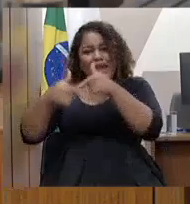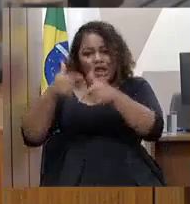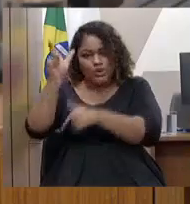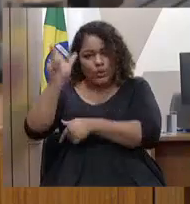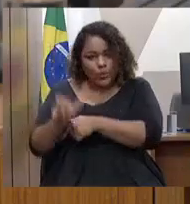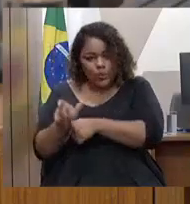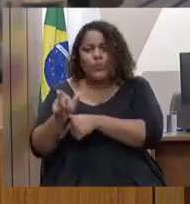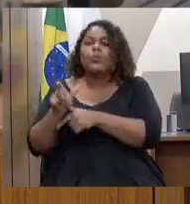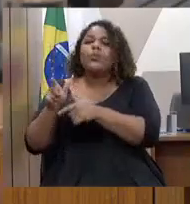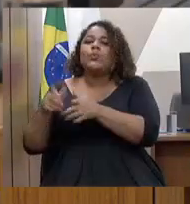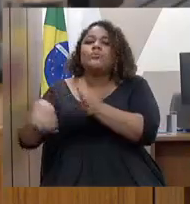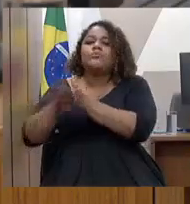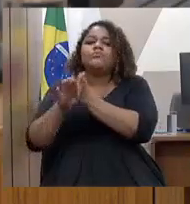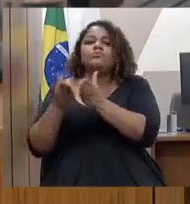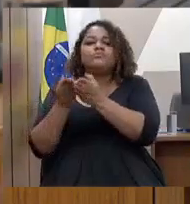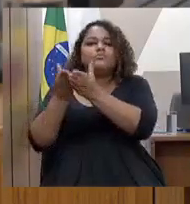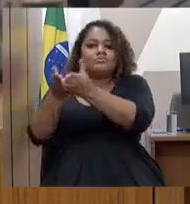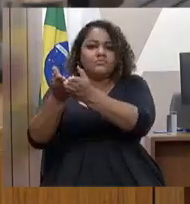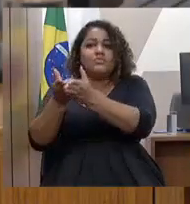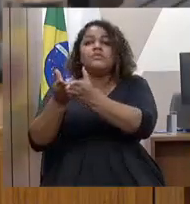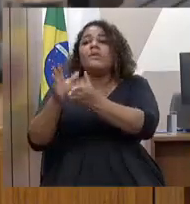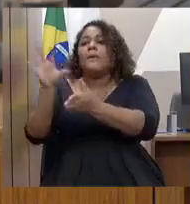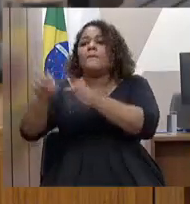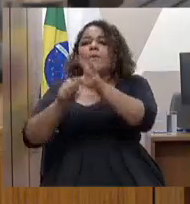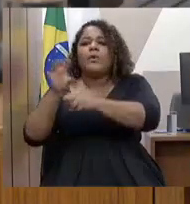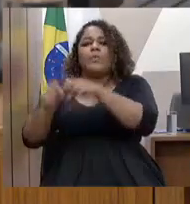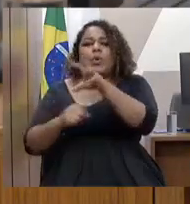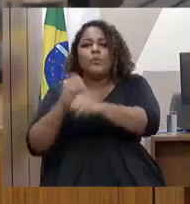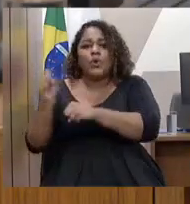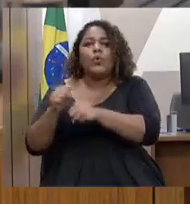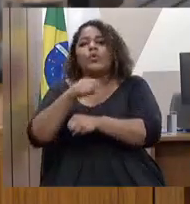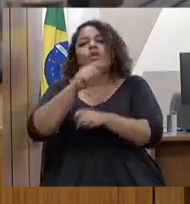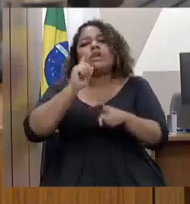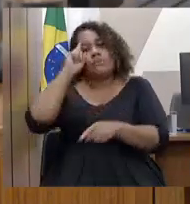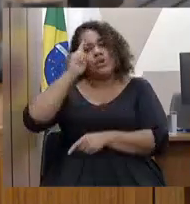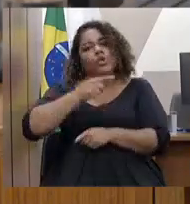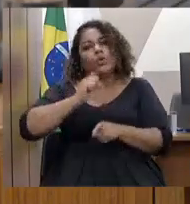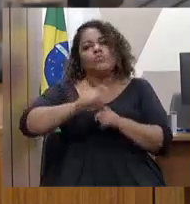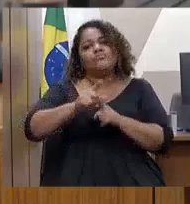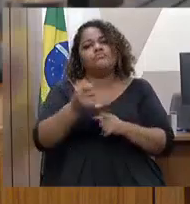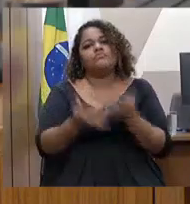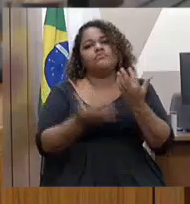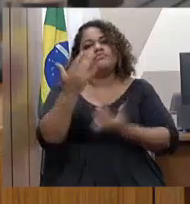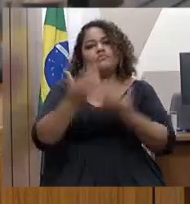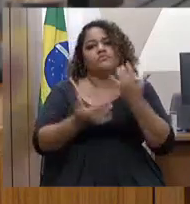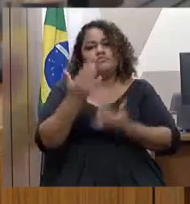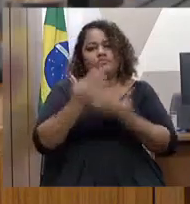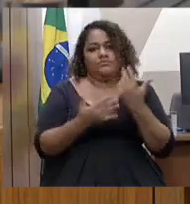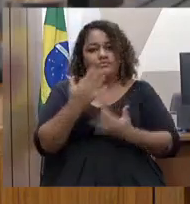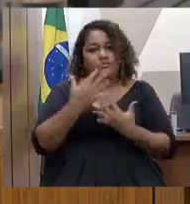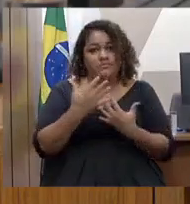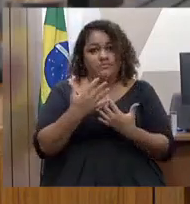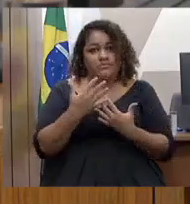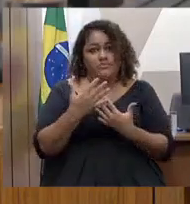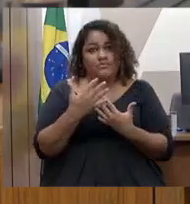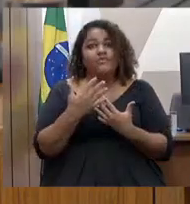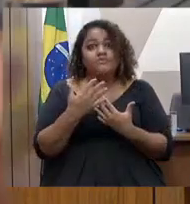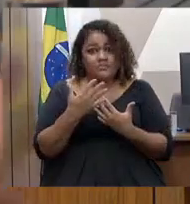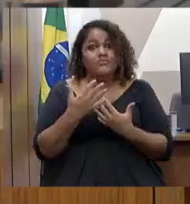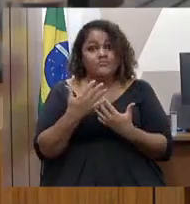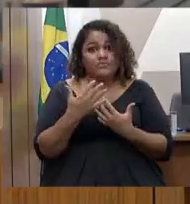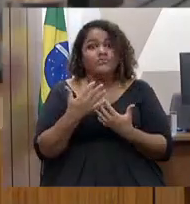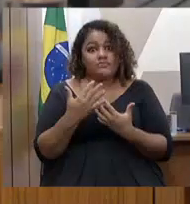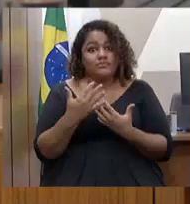caçamba e mandaram botar fogo aqui não fizeram porque teve servidor que foi para frente isso foi o período das trevas e resgatar Isso é muito